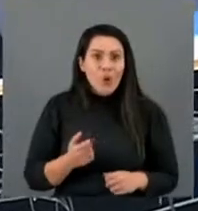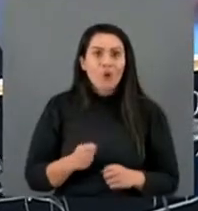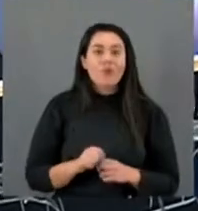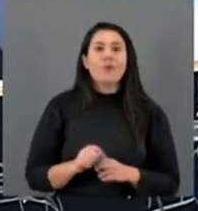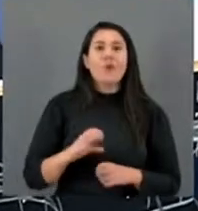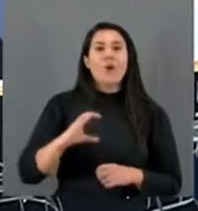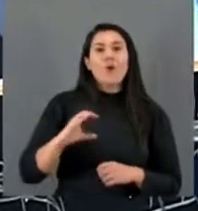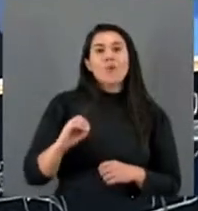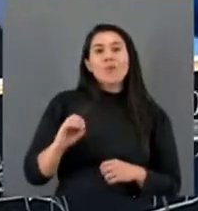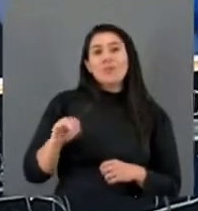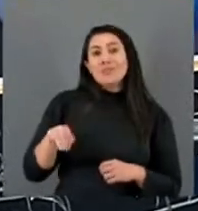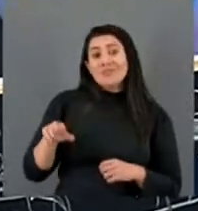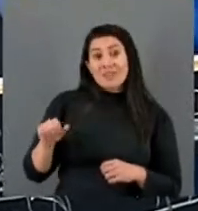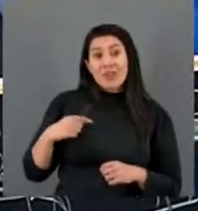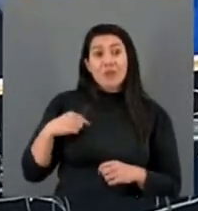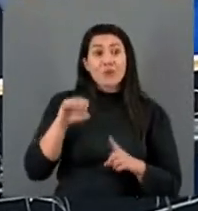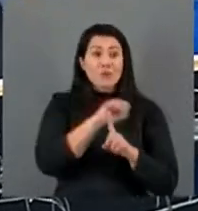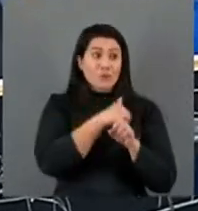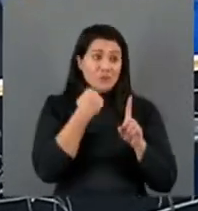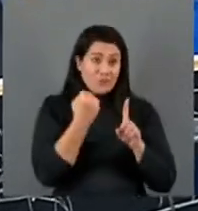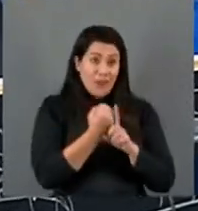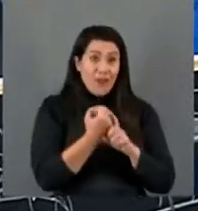sou social-democrata.